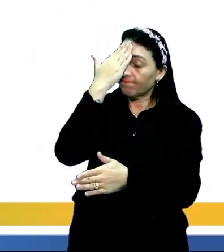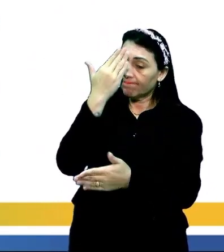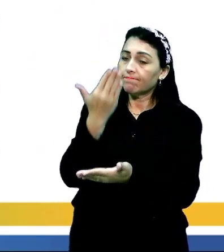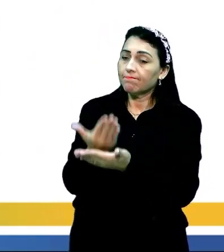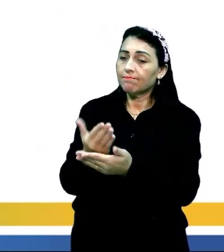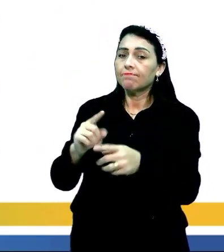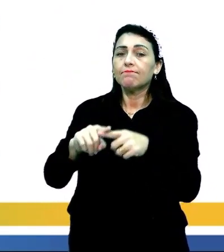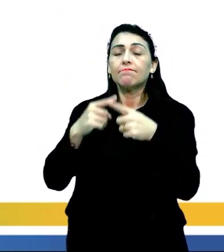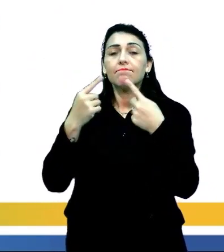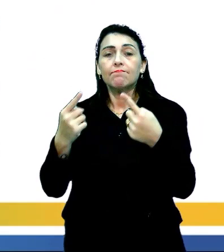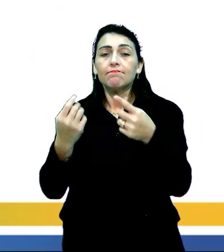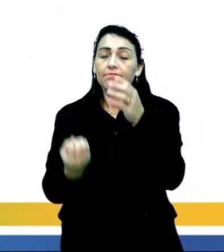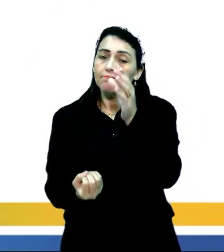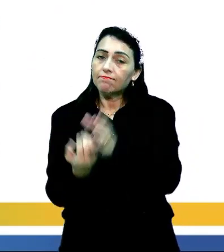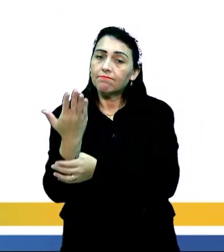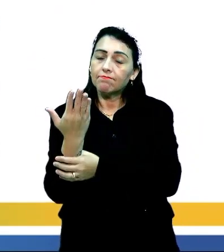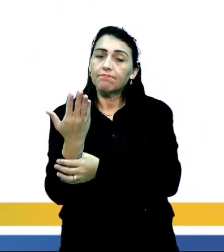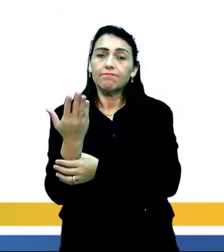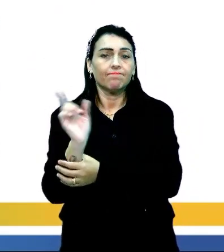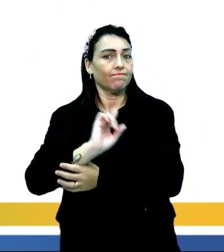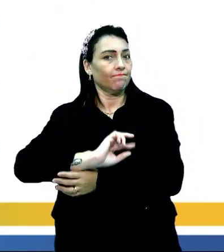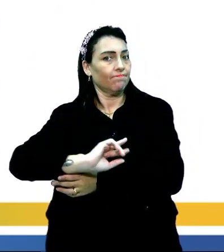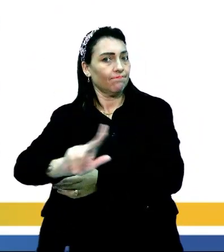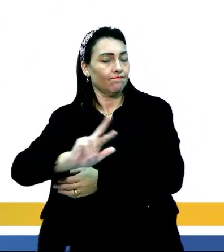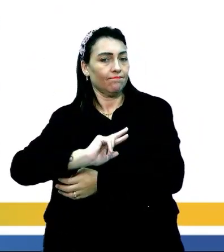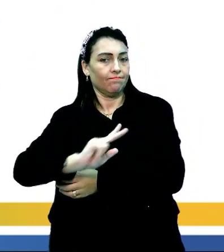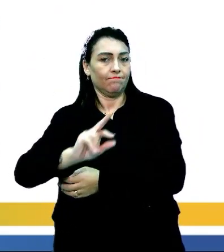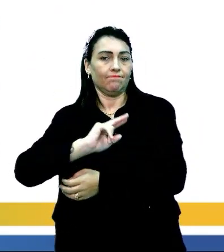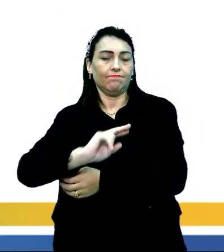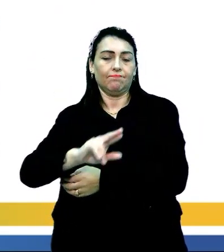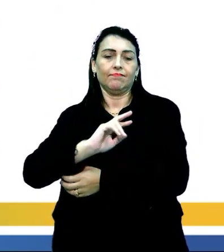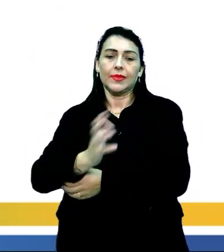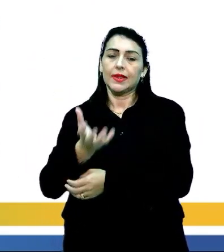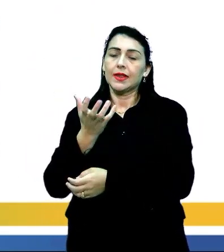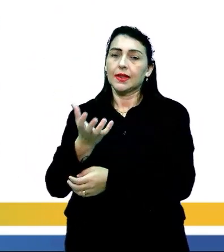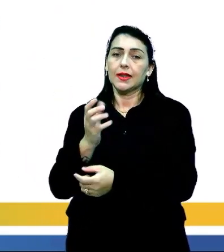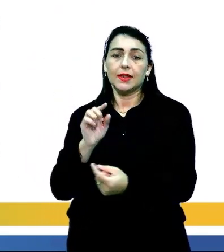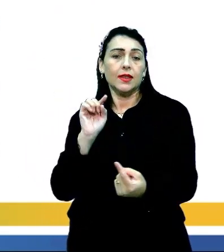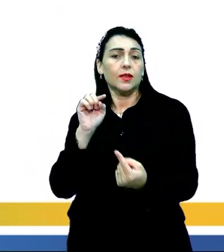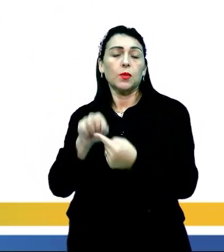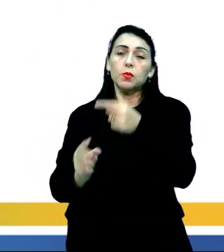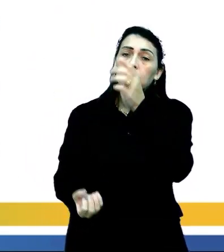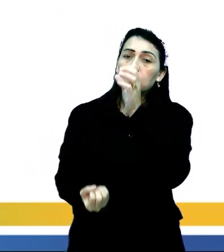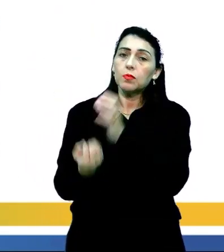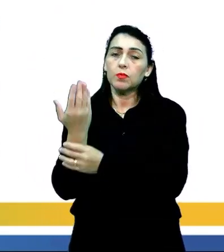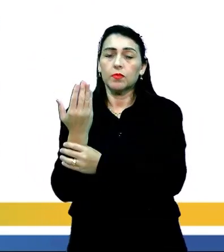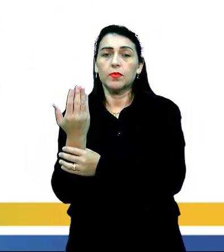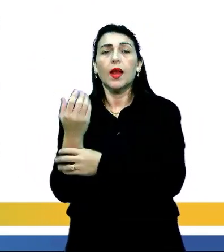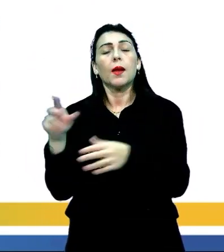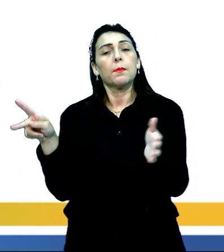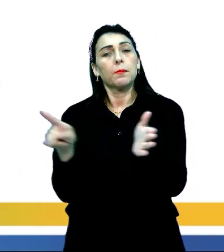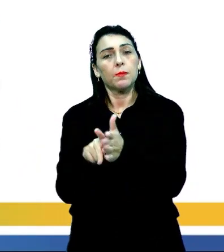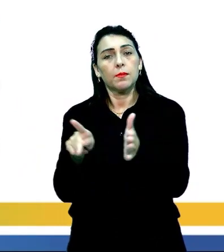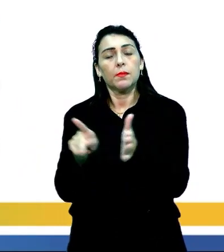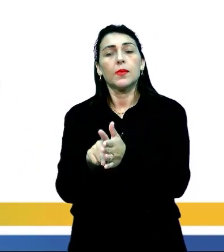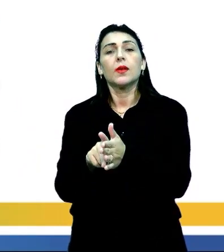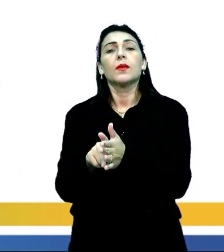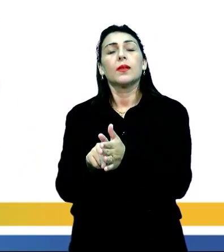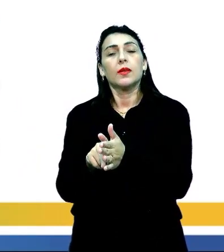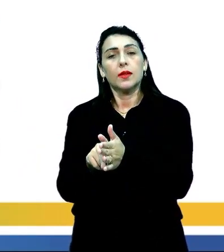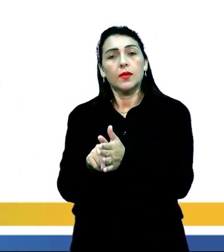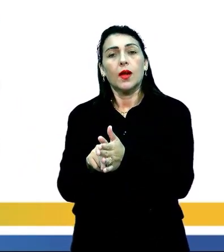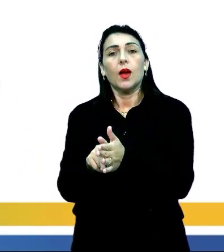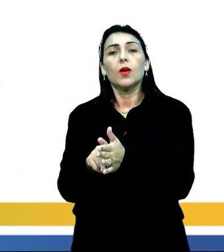mas a origem Foi nisso aí não galera tá o enunciado Ele quer saber da origem e aí faz parte da liturgia